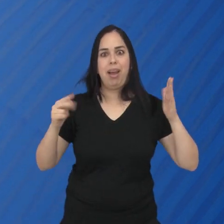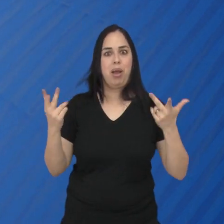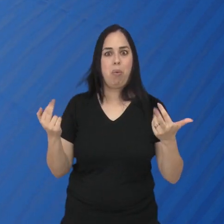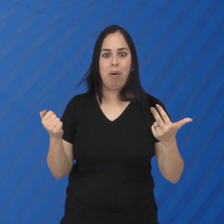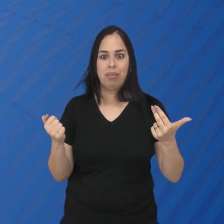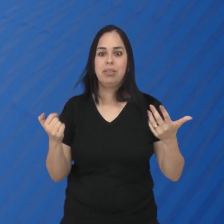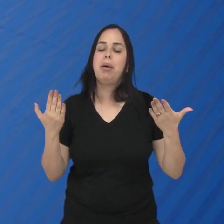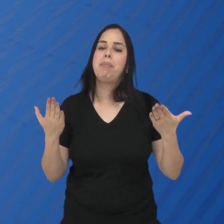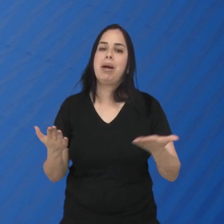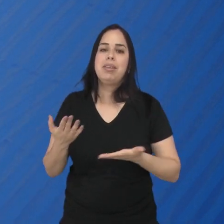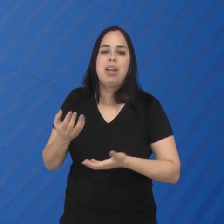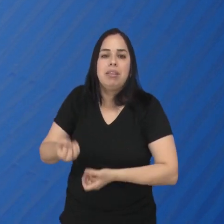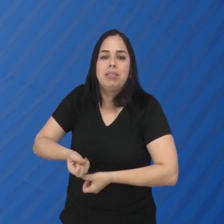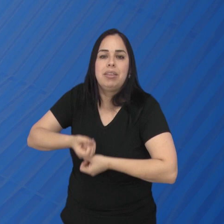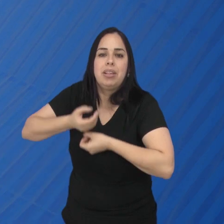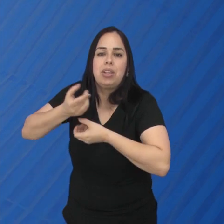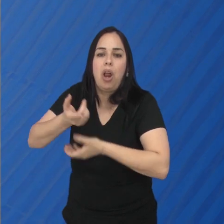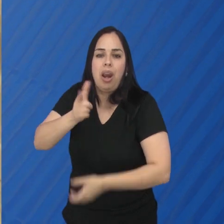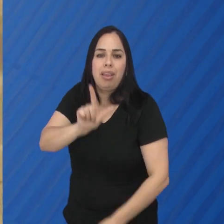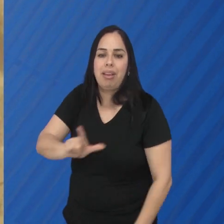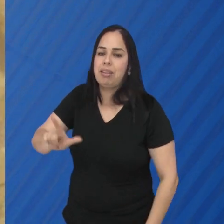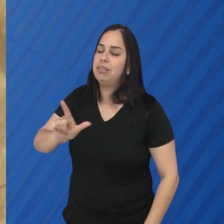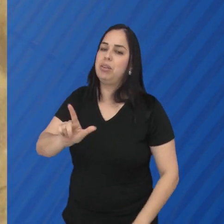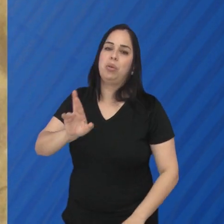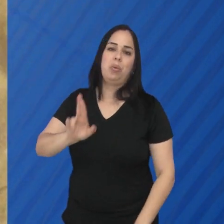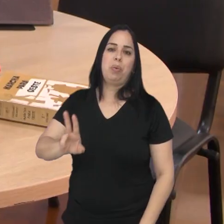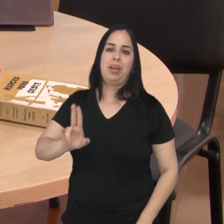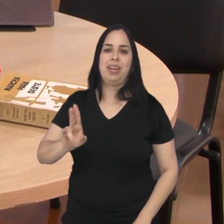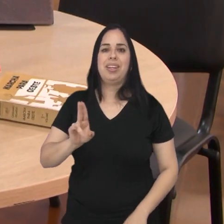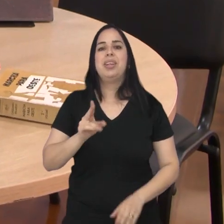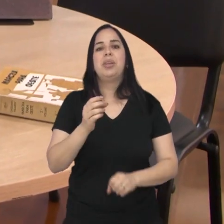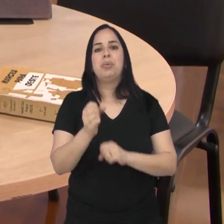Mas a contribuição do poeta não se limita à literatura.